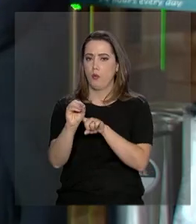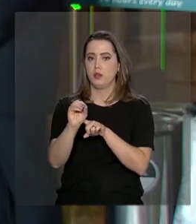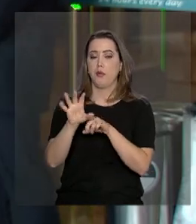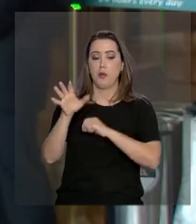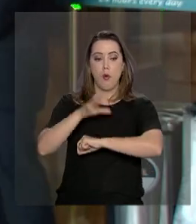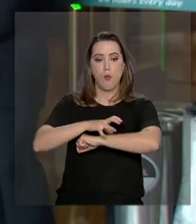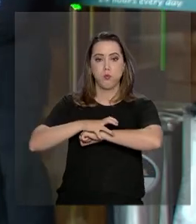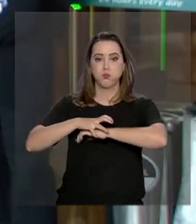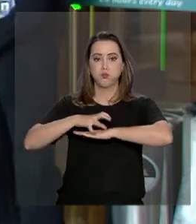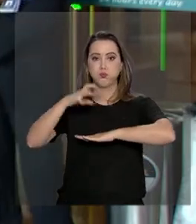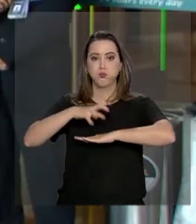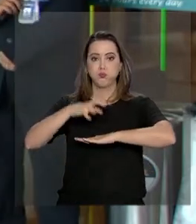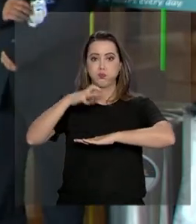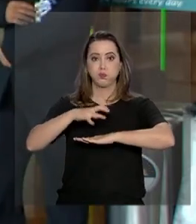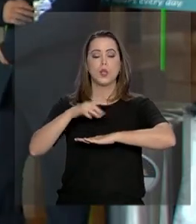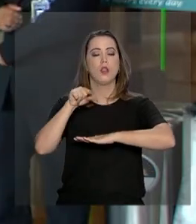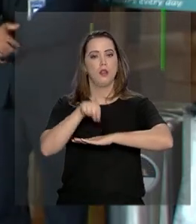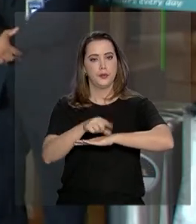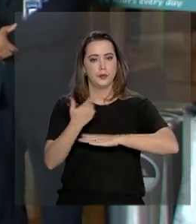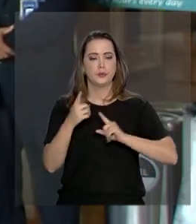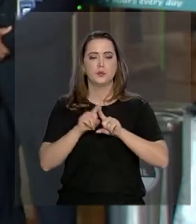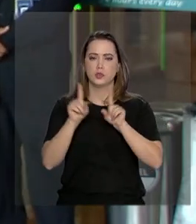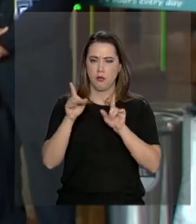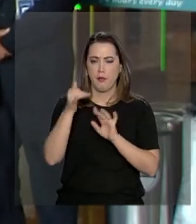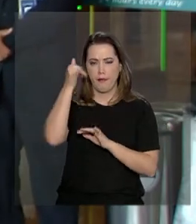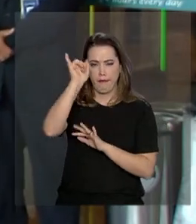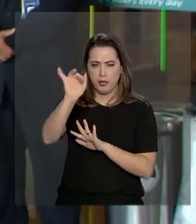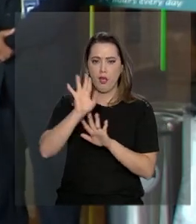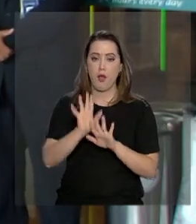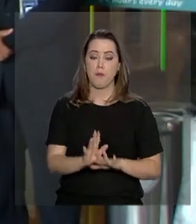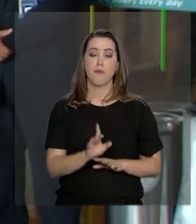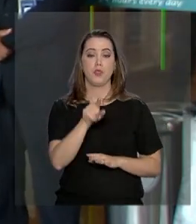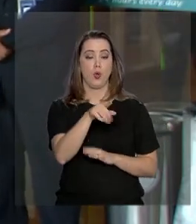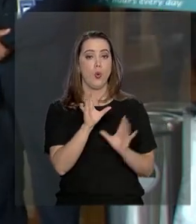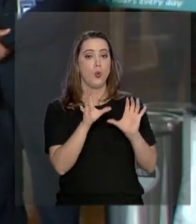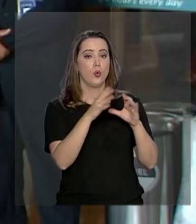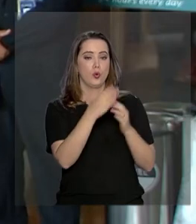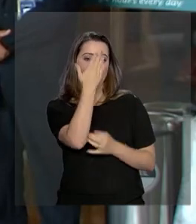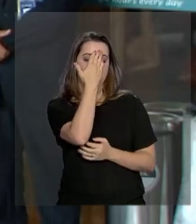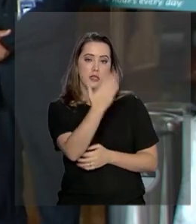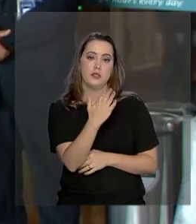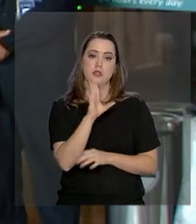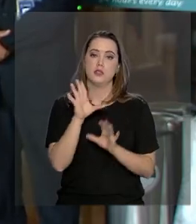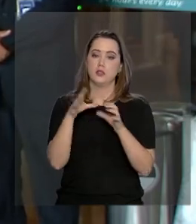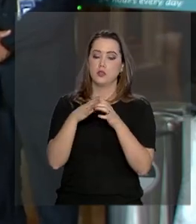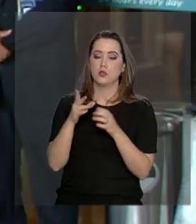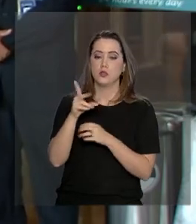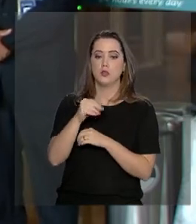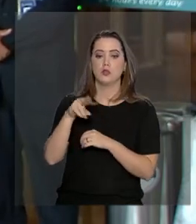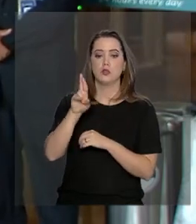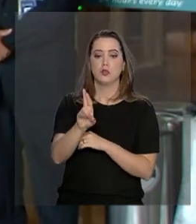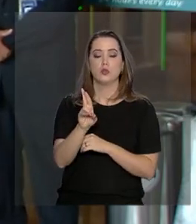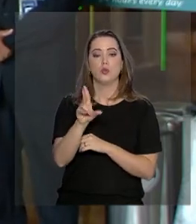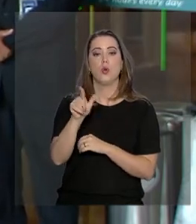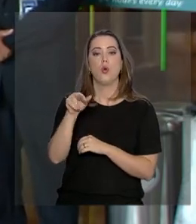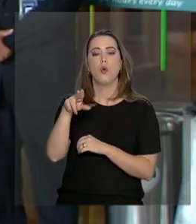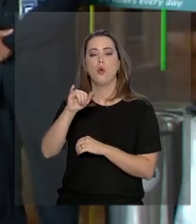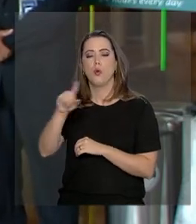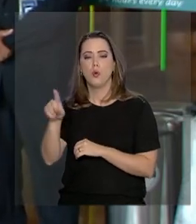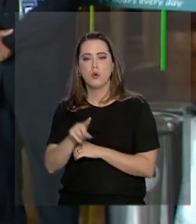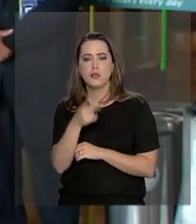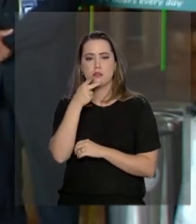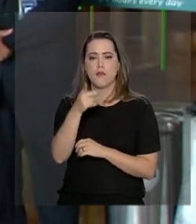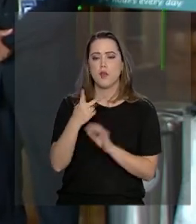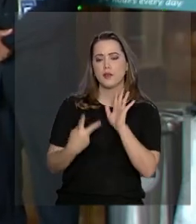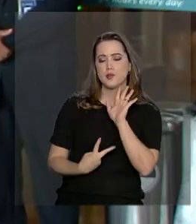da Presidência da República, Otávio Rego Barros, agradeceu a equipe do Dr. Antônio Luiz Macedo e